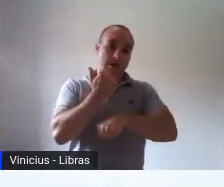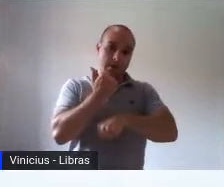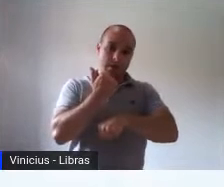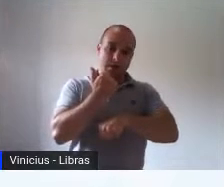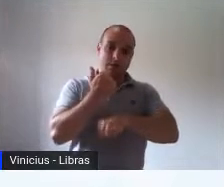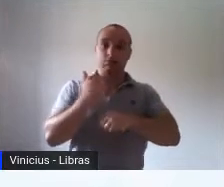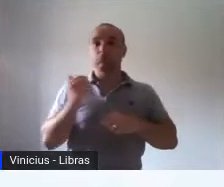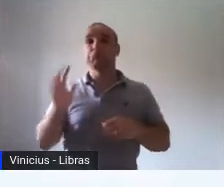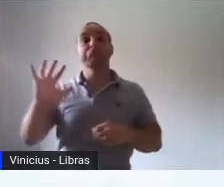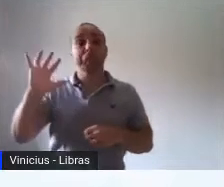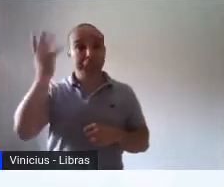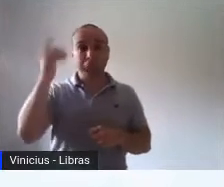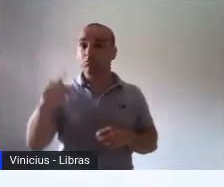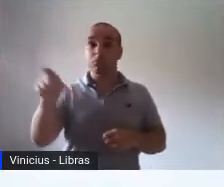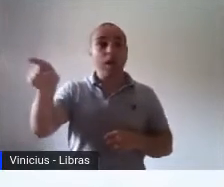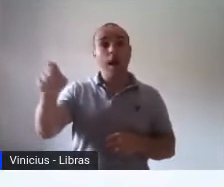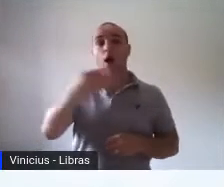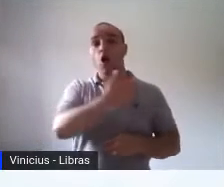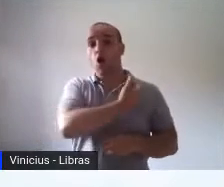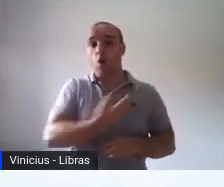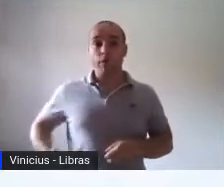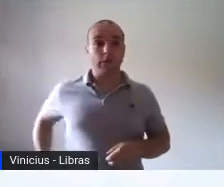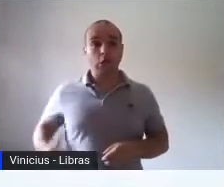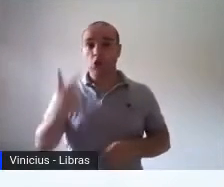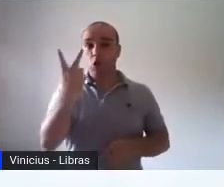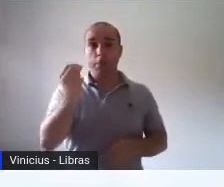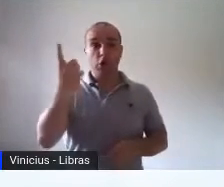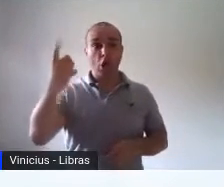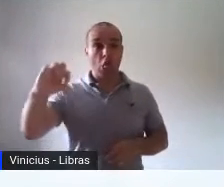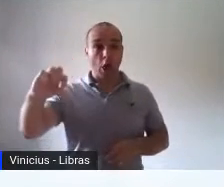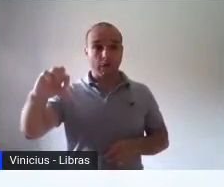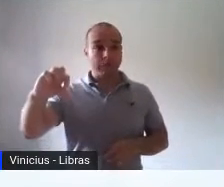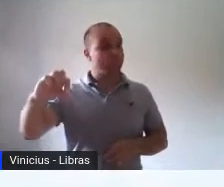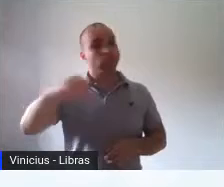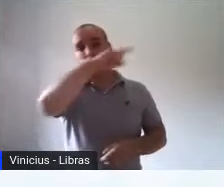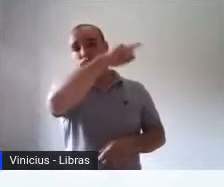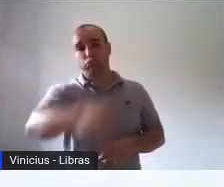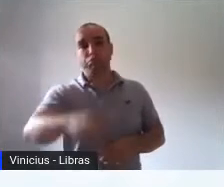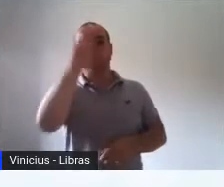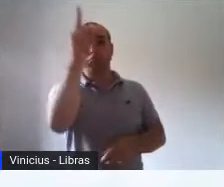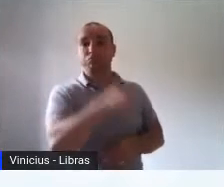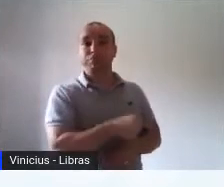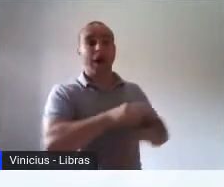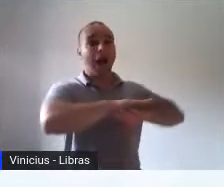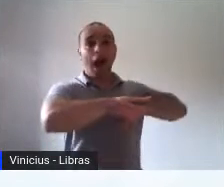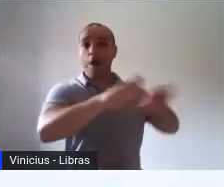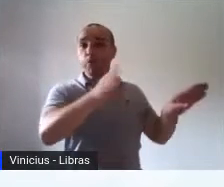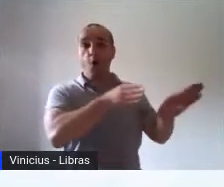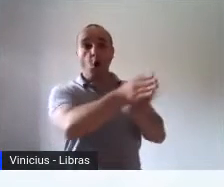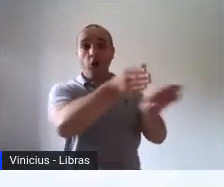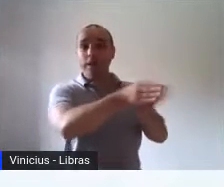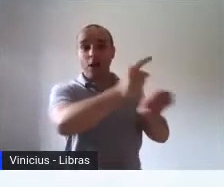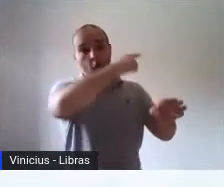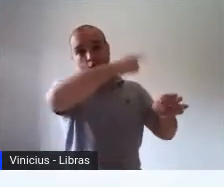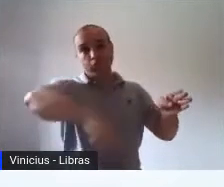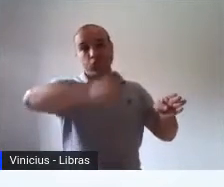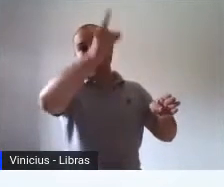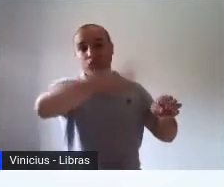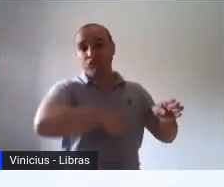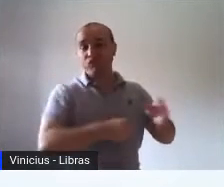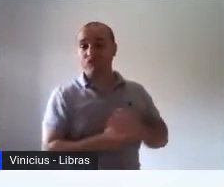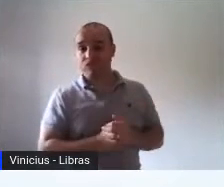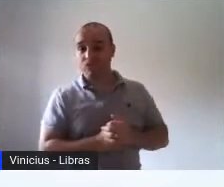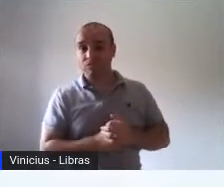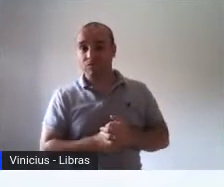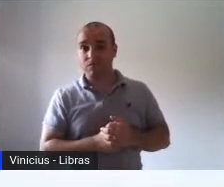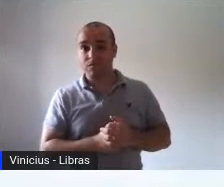o que muitos países fizeram, né? Pararam de exportar ou colocaram cota de exportação, focando o mercado interno. No